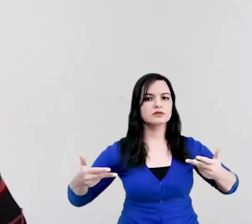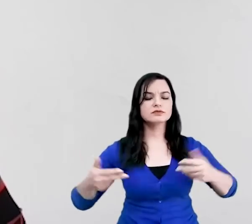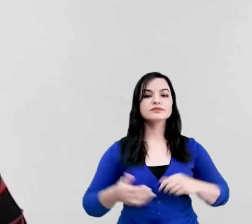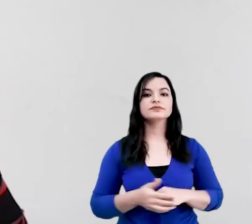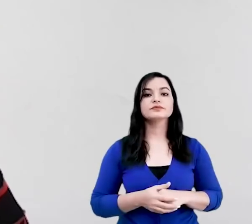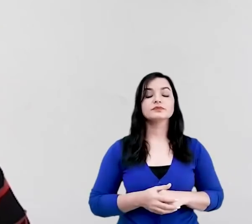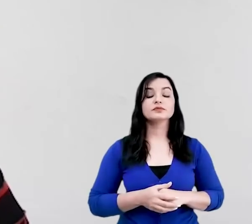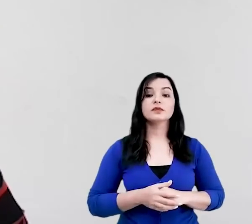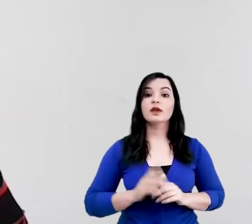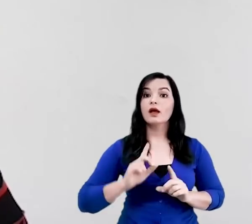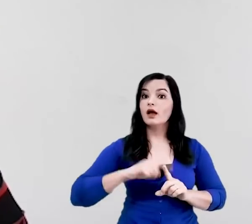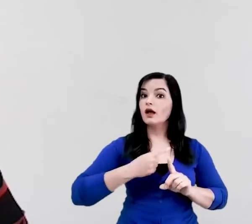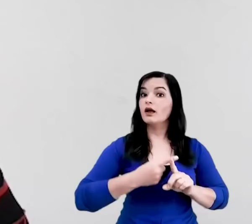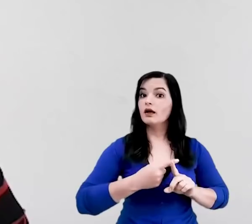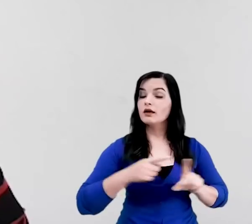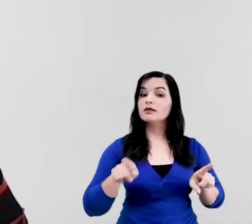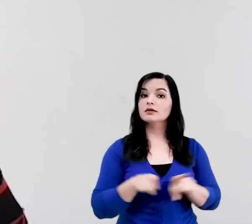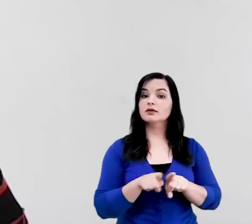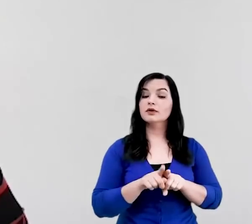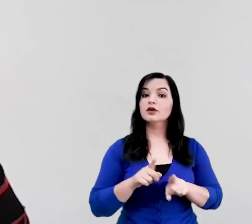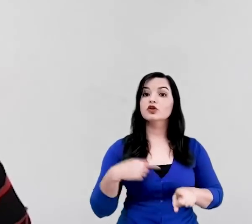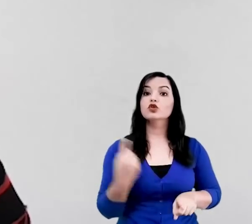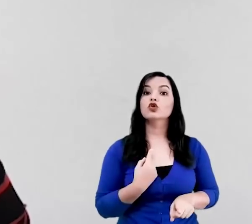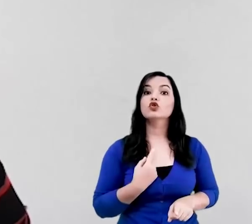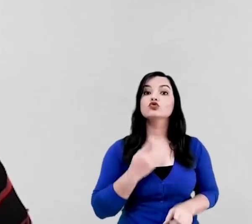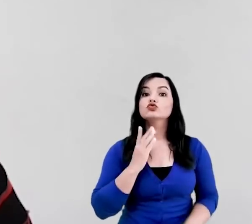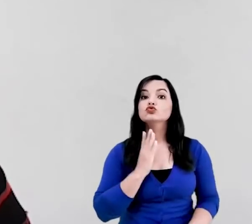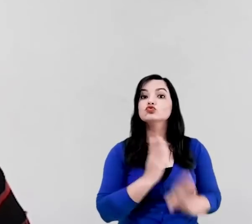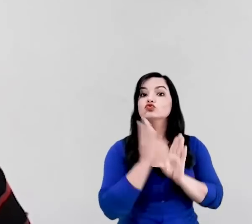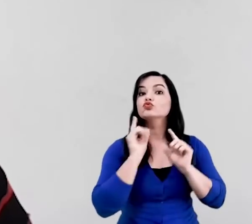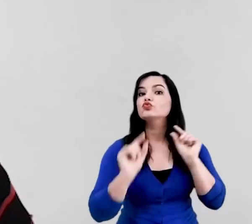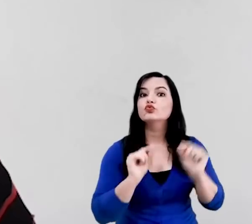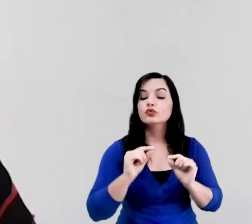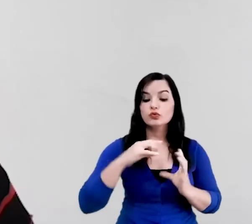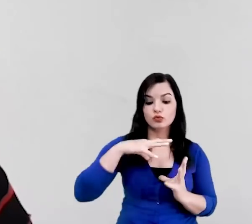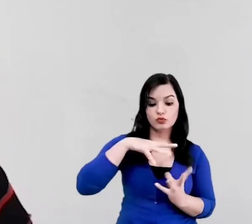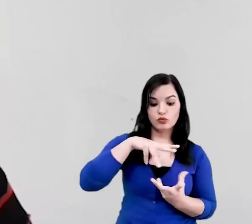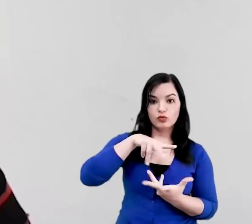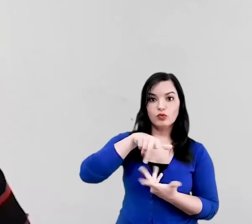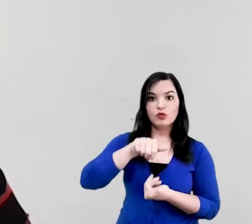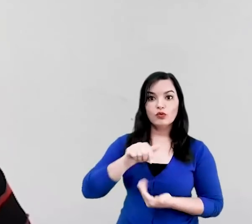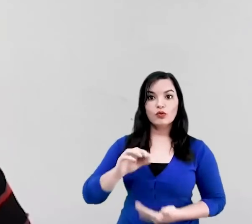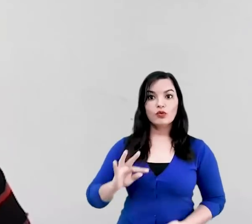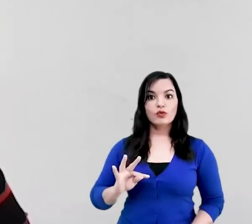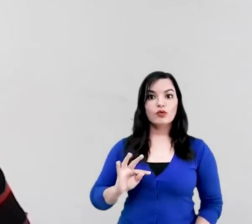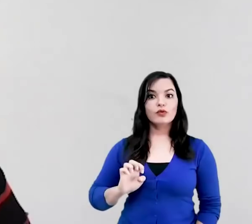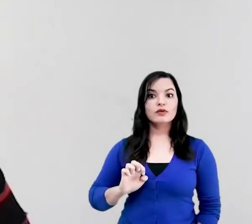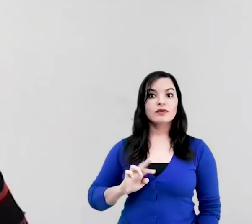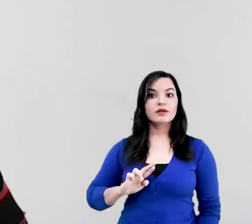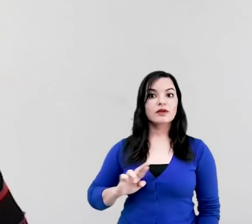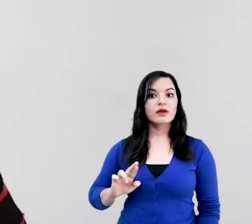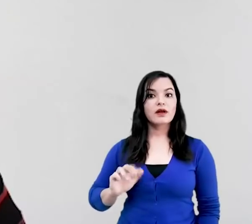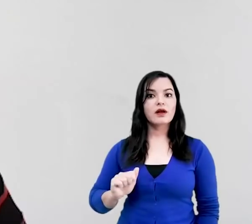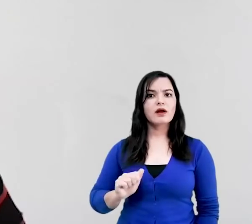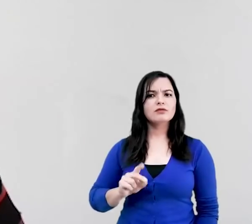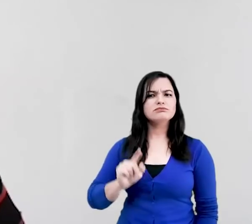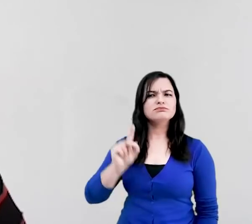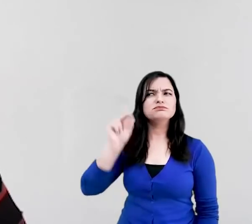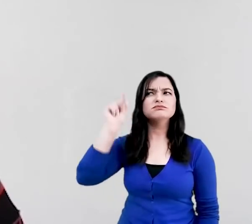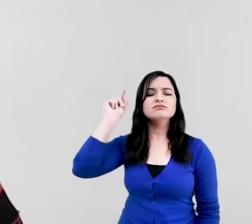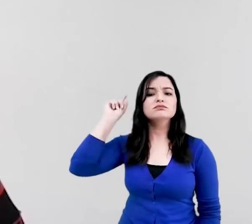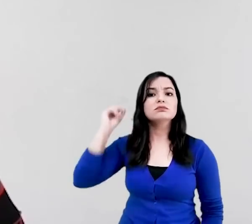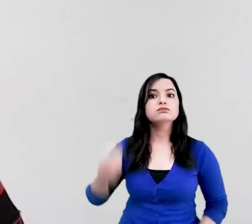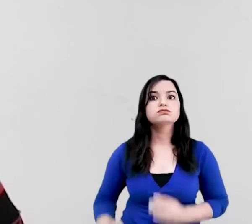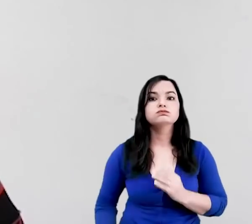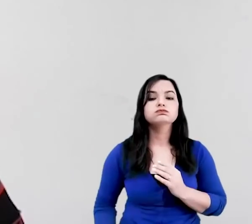nós descobrimos que a Terra foi formada há bilhões e bilhões de anos. Foi uma coisa que aconteceu da